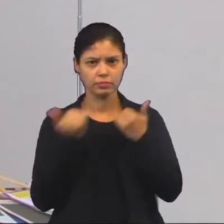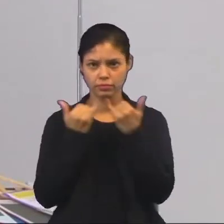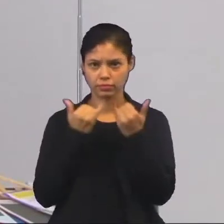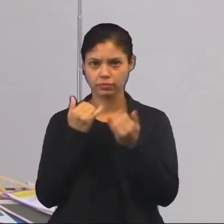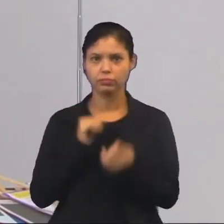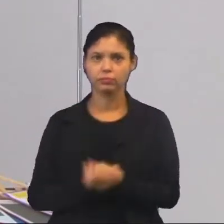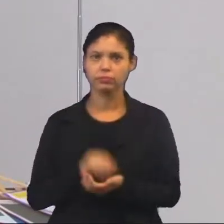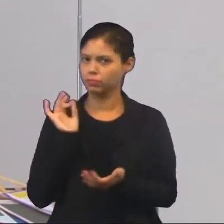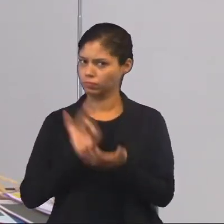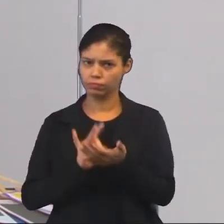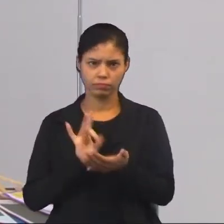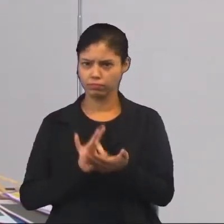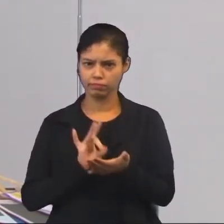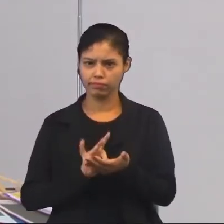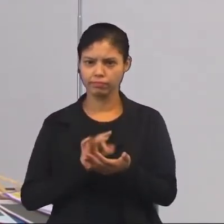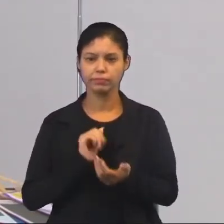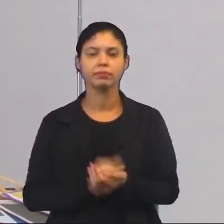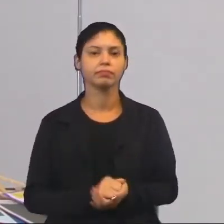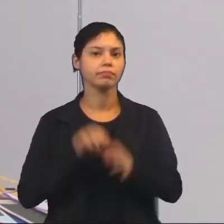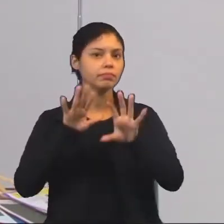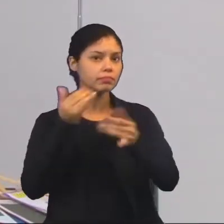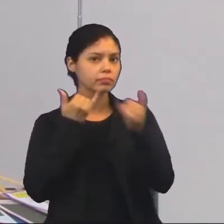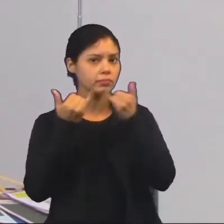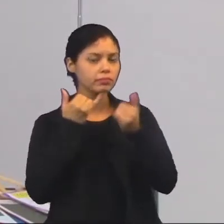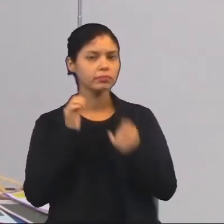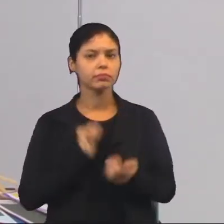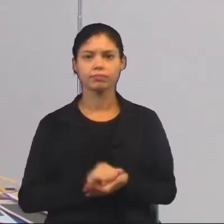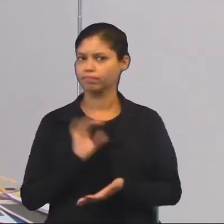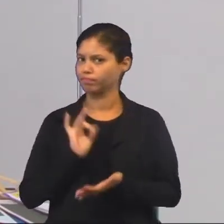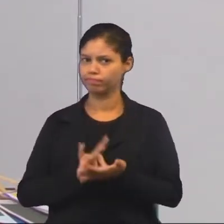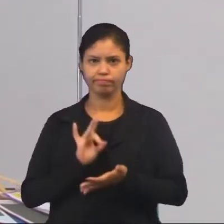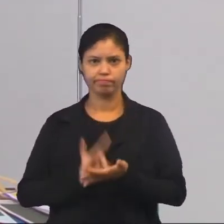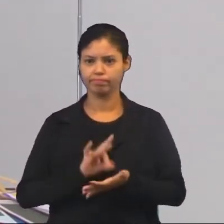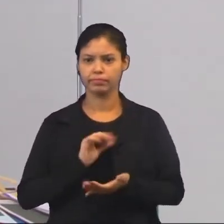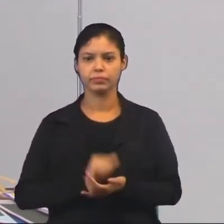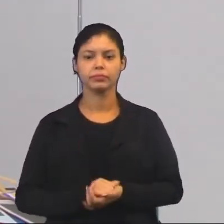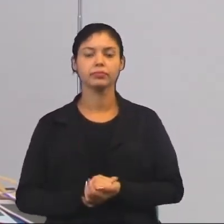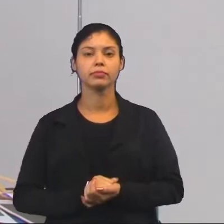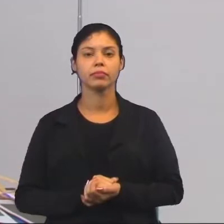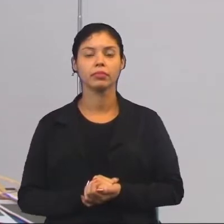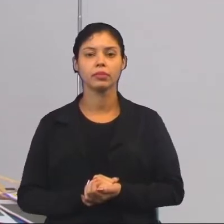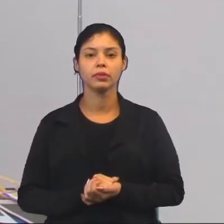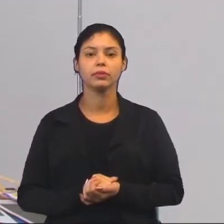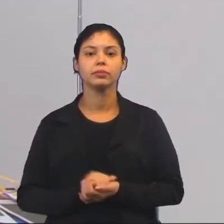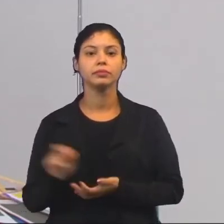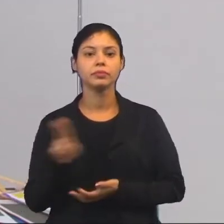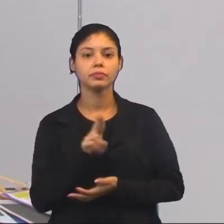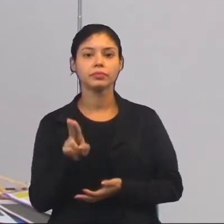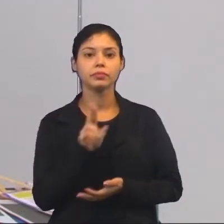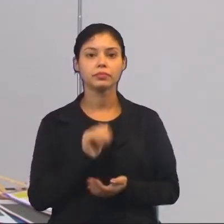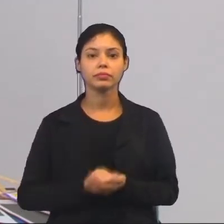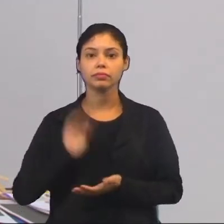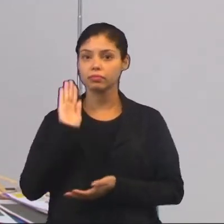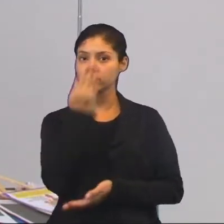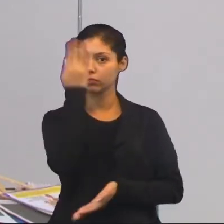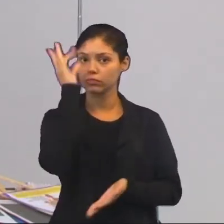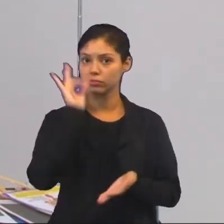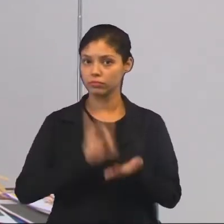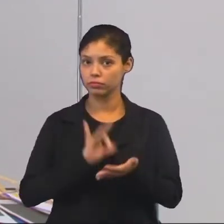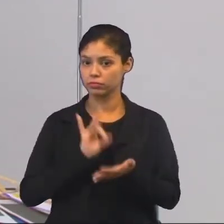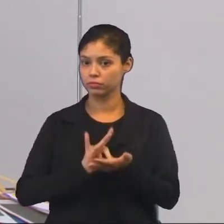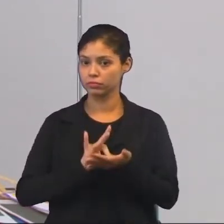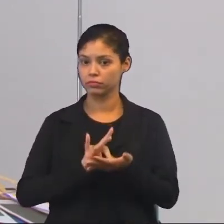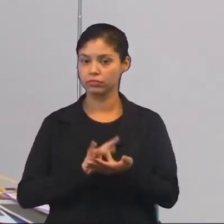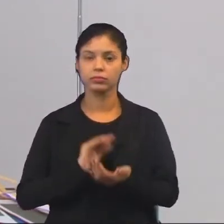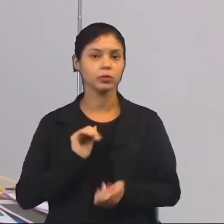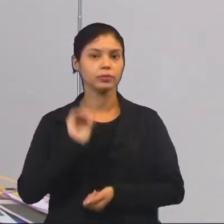notícias que não são verdades. E essas notícias que não são verdades, elas são chamadas de fake